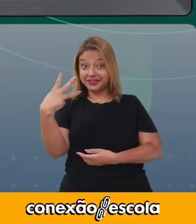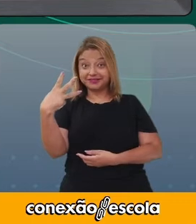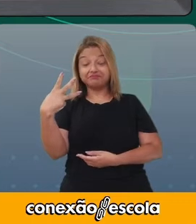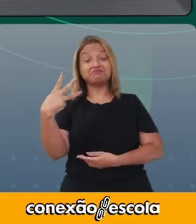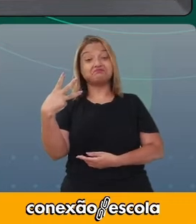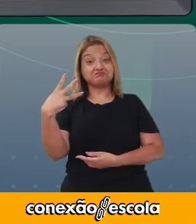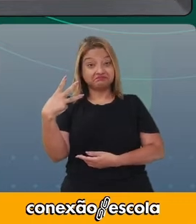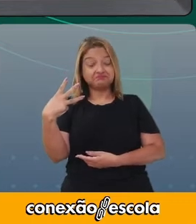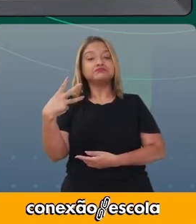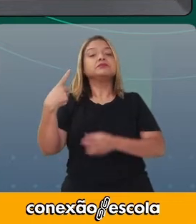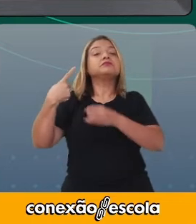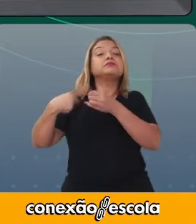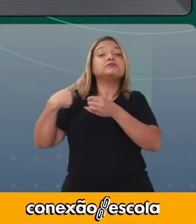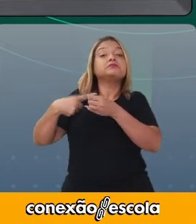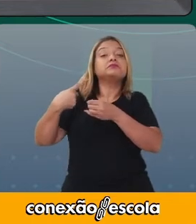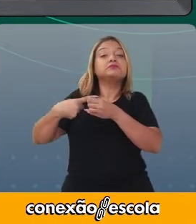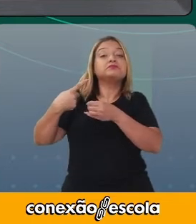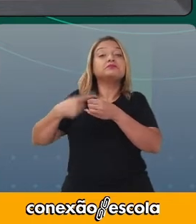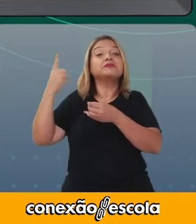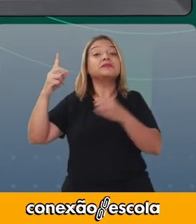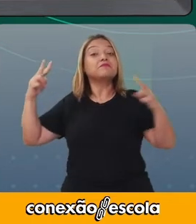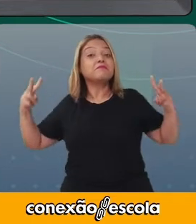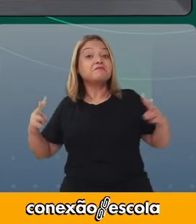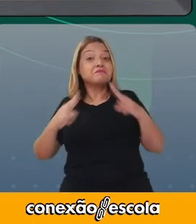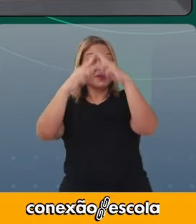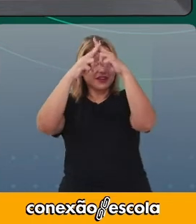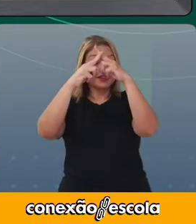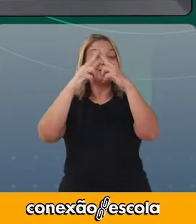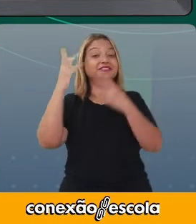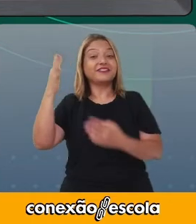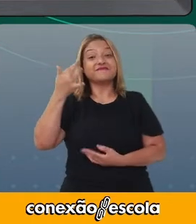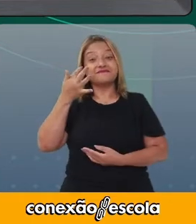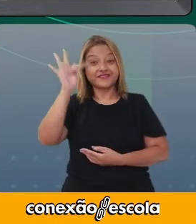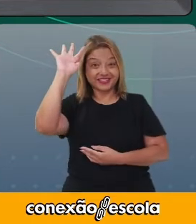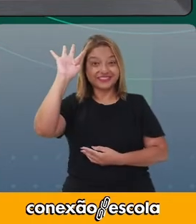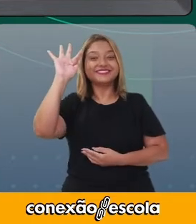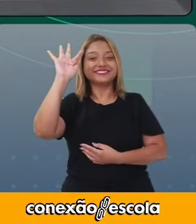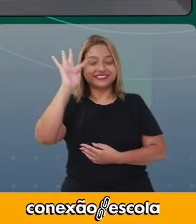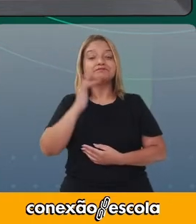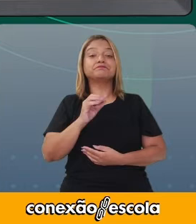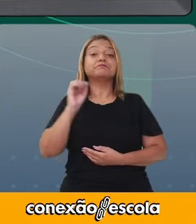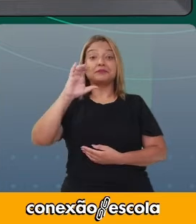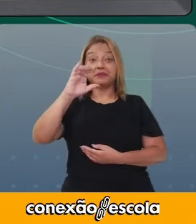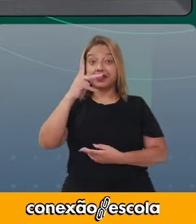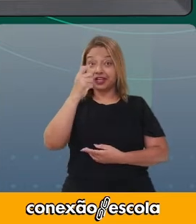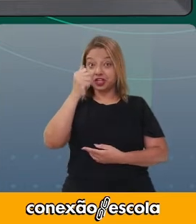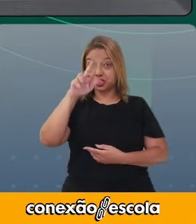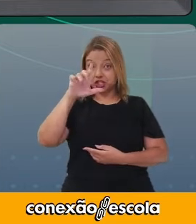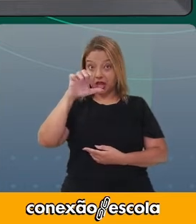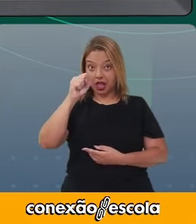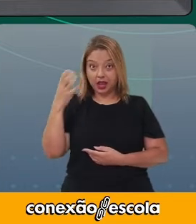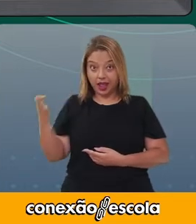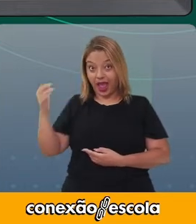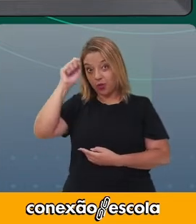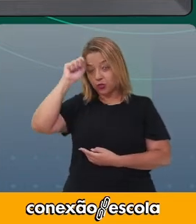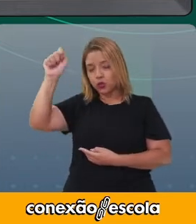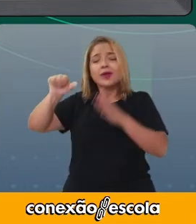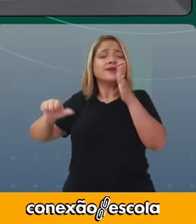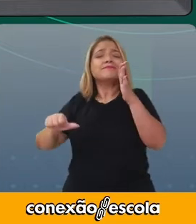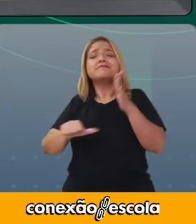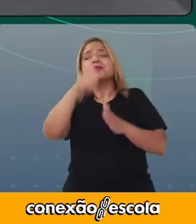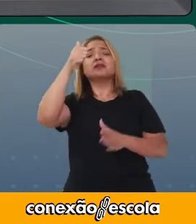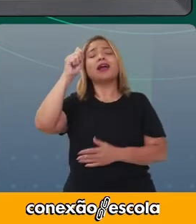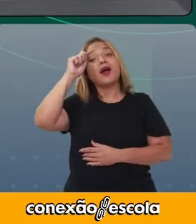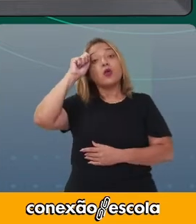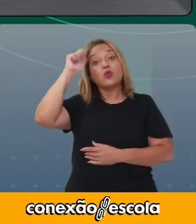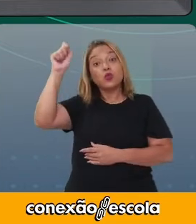1883, na cidade, de Paris, na França. E Charles Perrault foi um dos primeiros